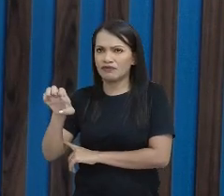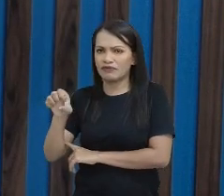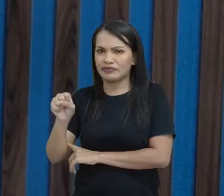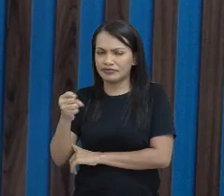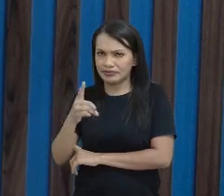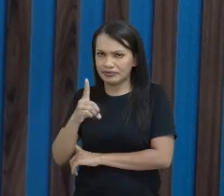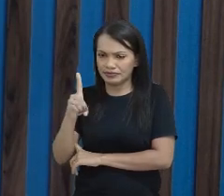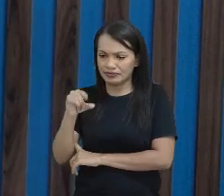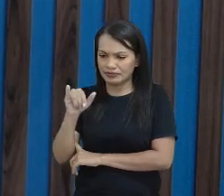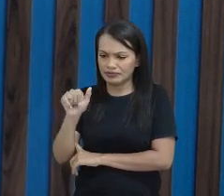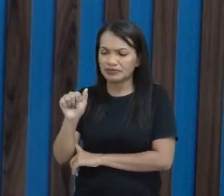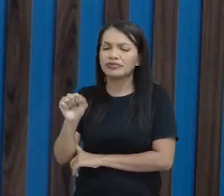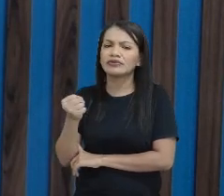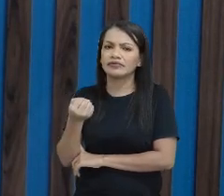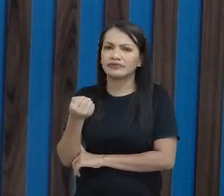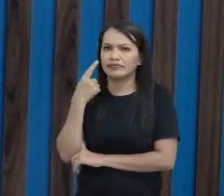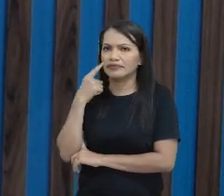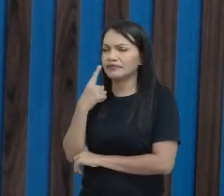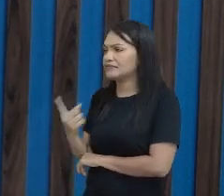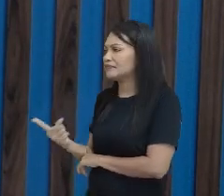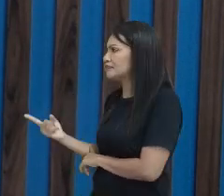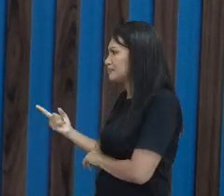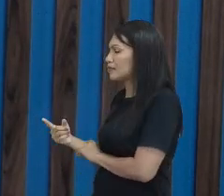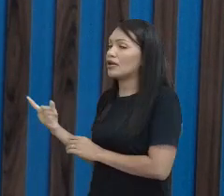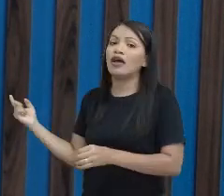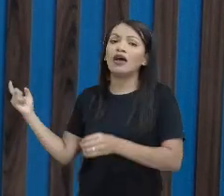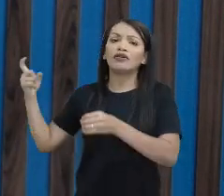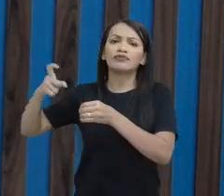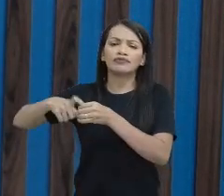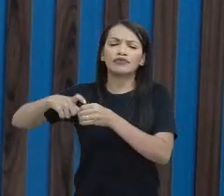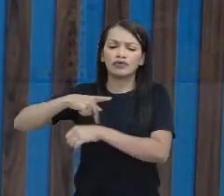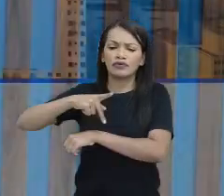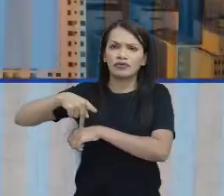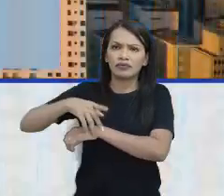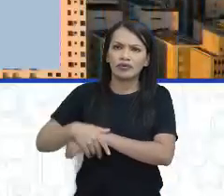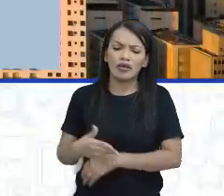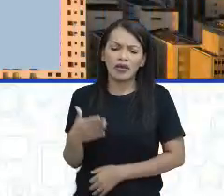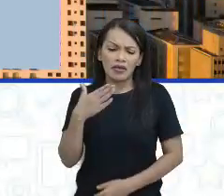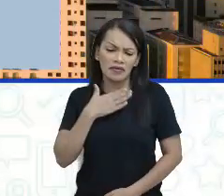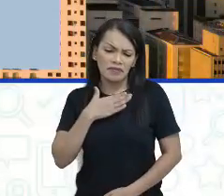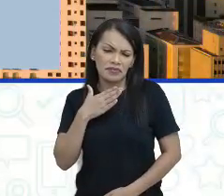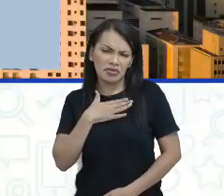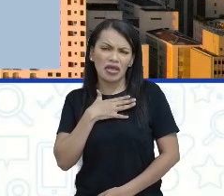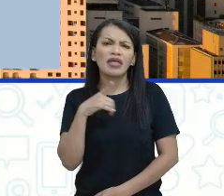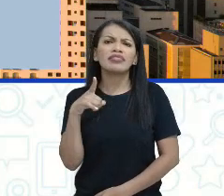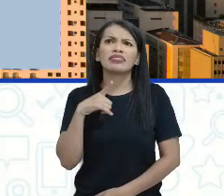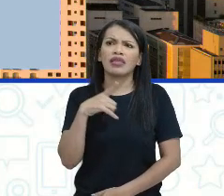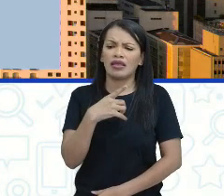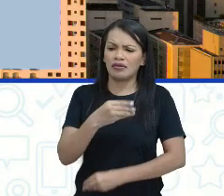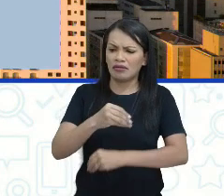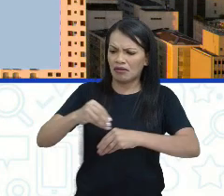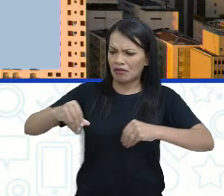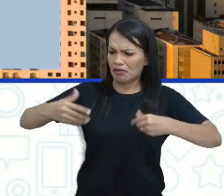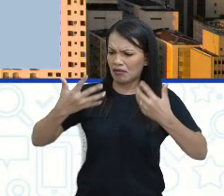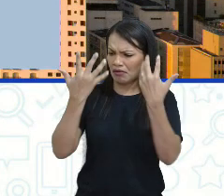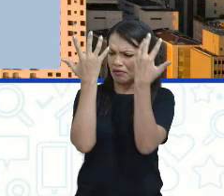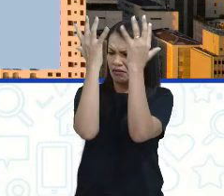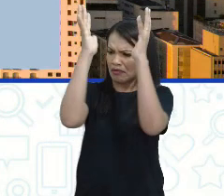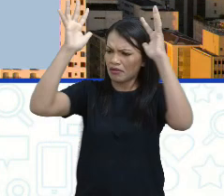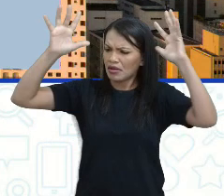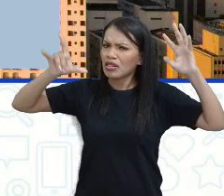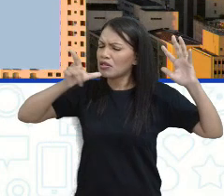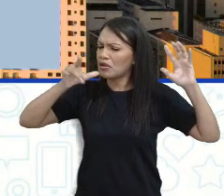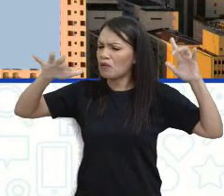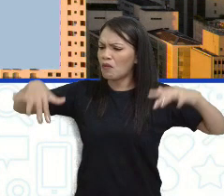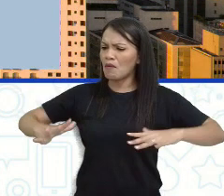ele fala do regresso à pátria, e que ele traz coisas como minha terra tem palmares, onde gorjeia o